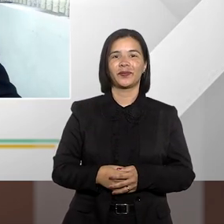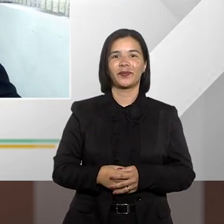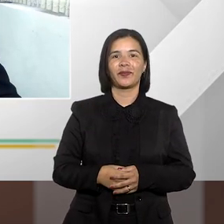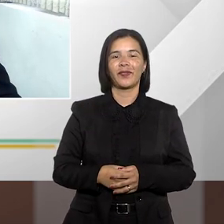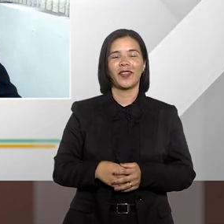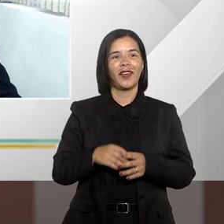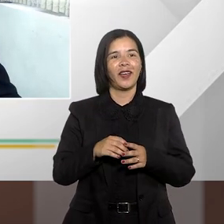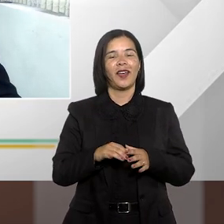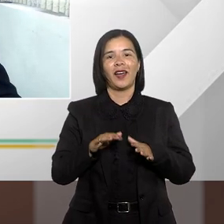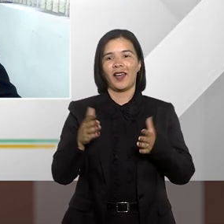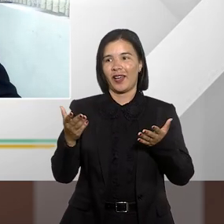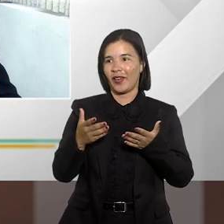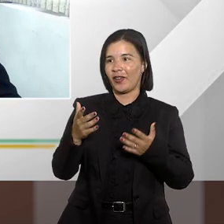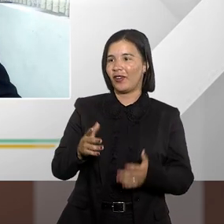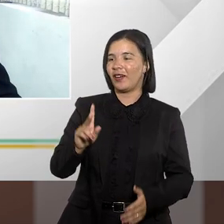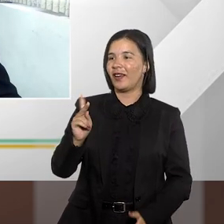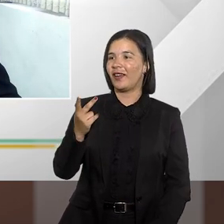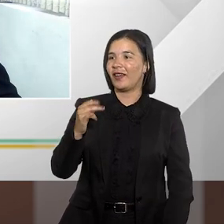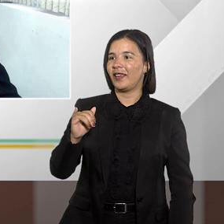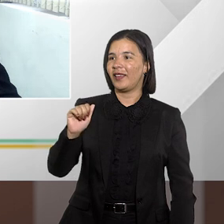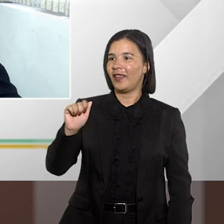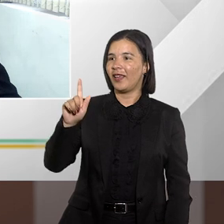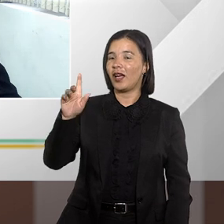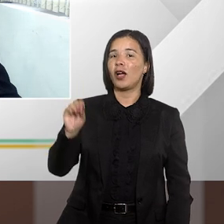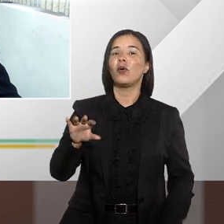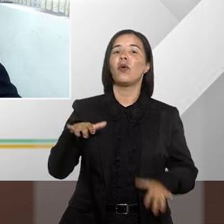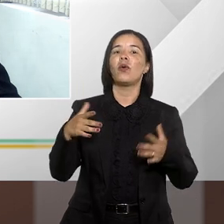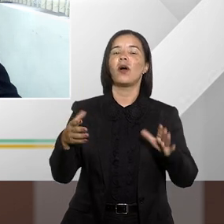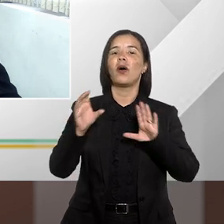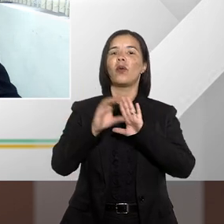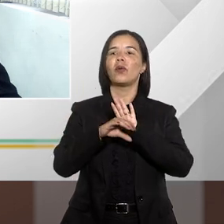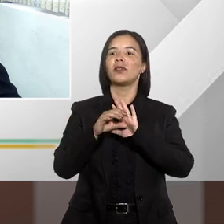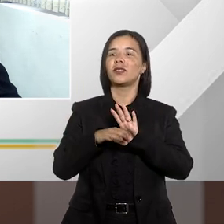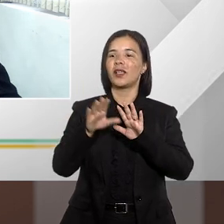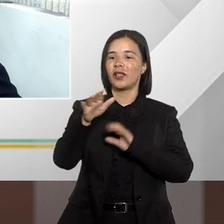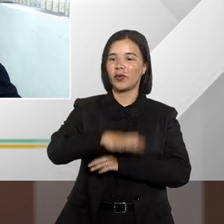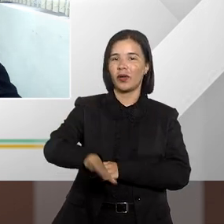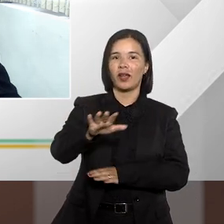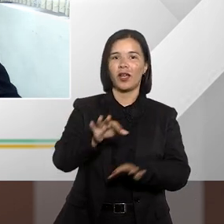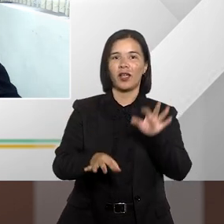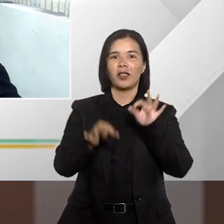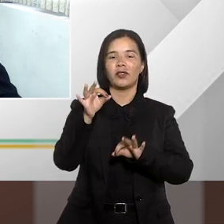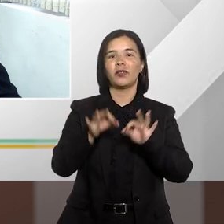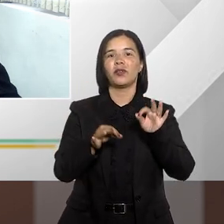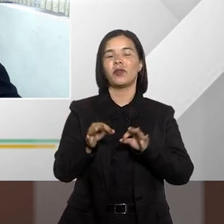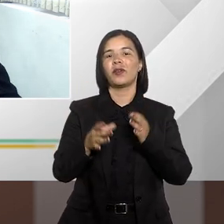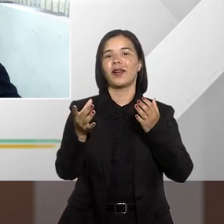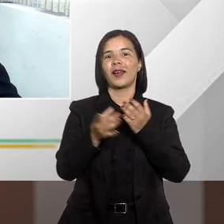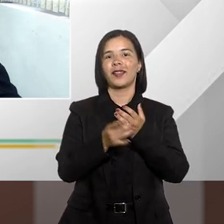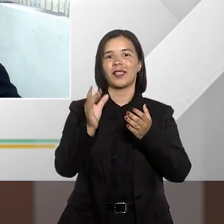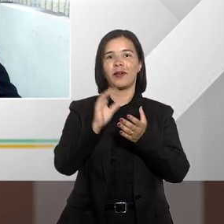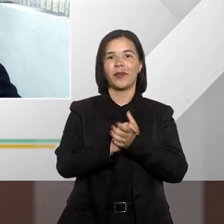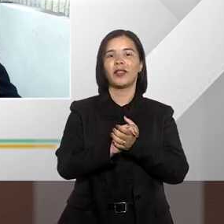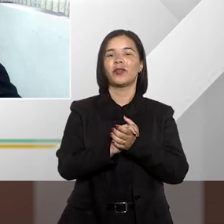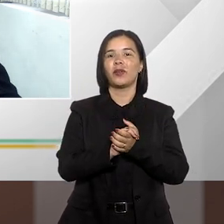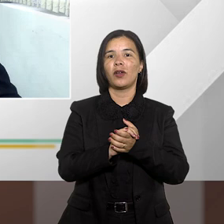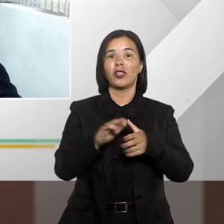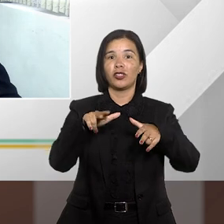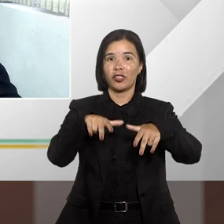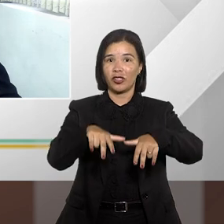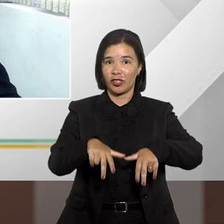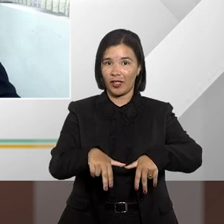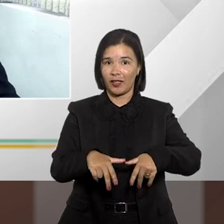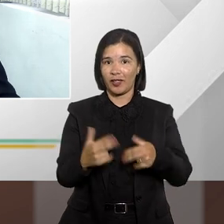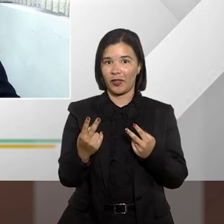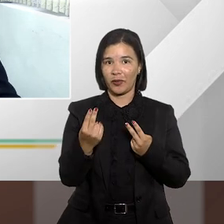Ok, e você, Iago, quais as suas ponderações acerca da atuação do judiciário no contexto do casamento civil entre pessoas do mesmo sexo?